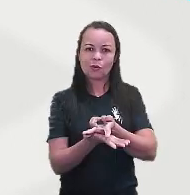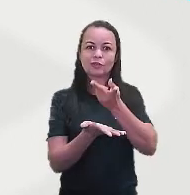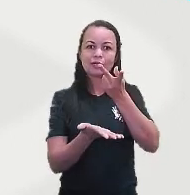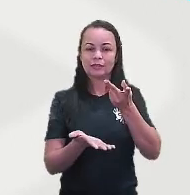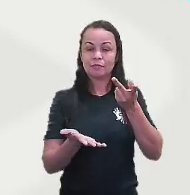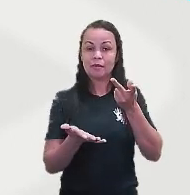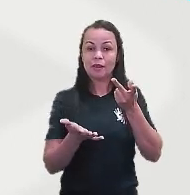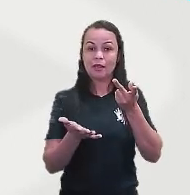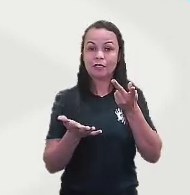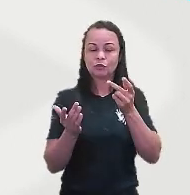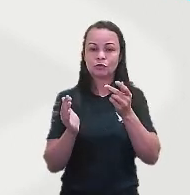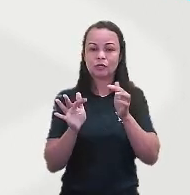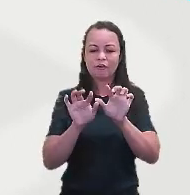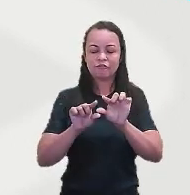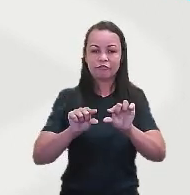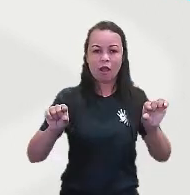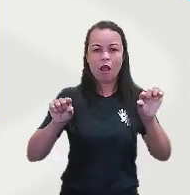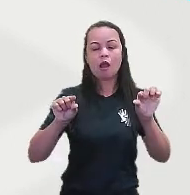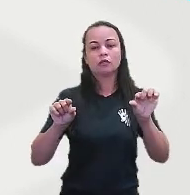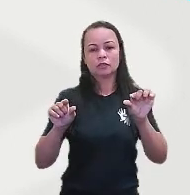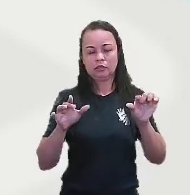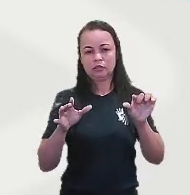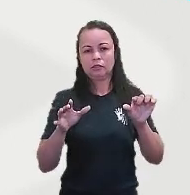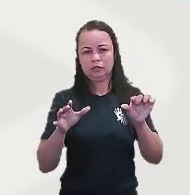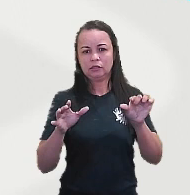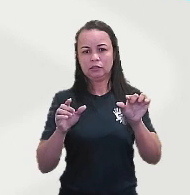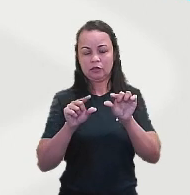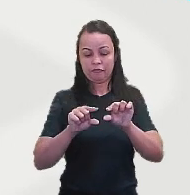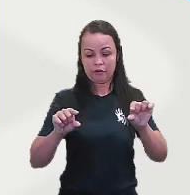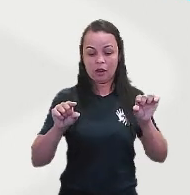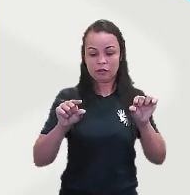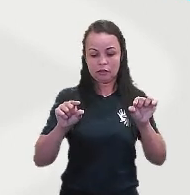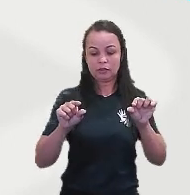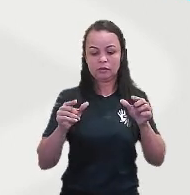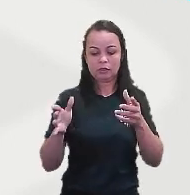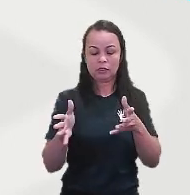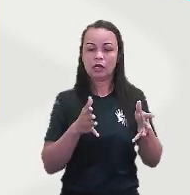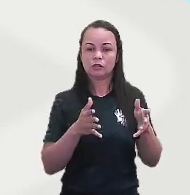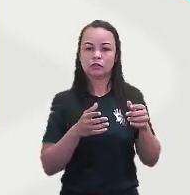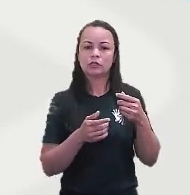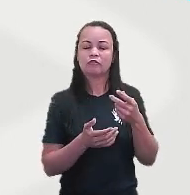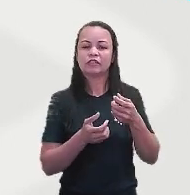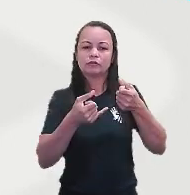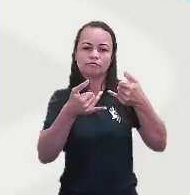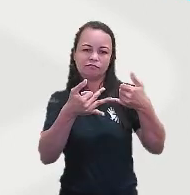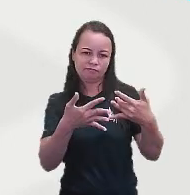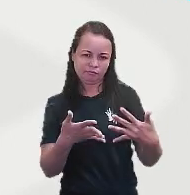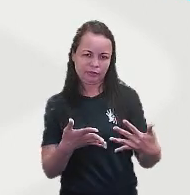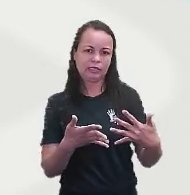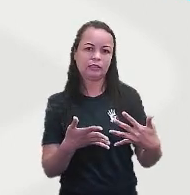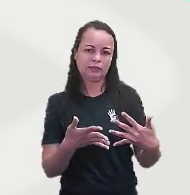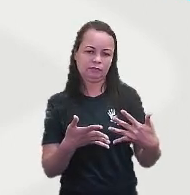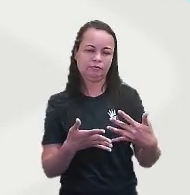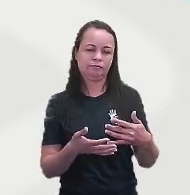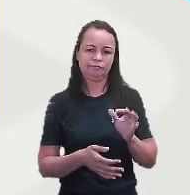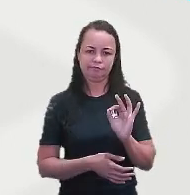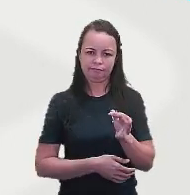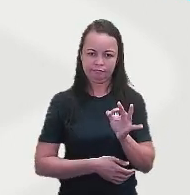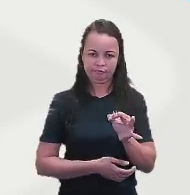estiver lá, na frase onde está a conjunção, na oração da conjunção, vai ser uma explicação.